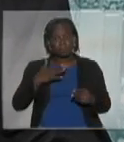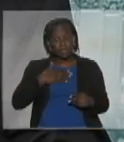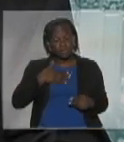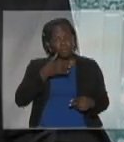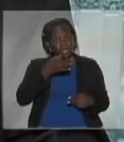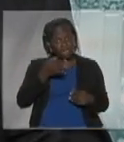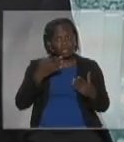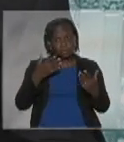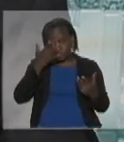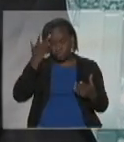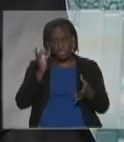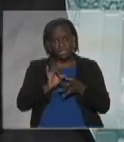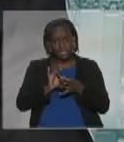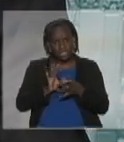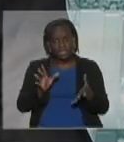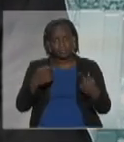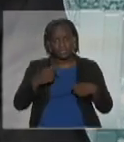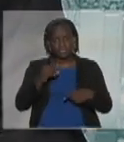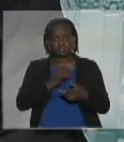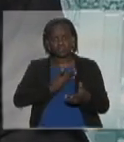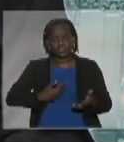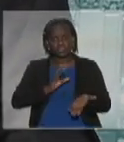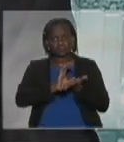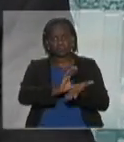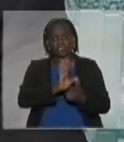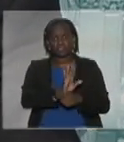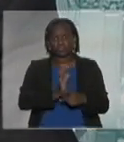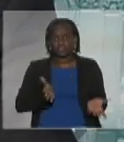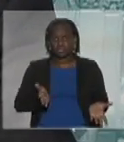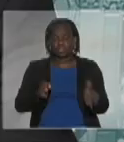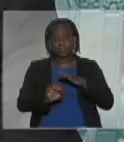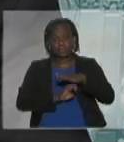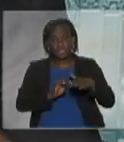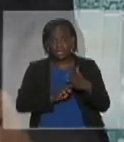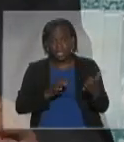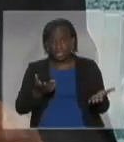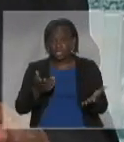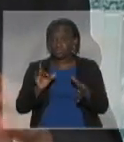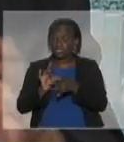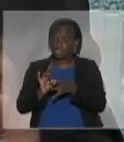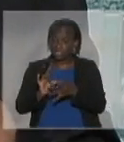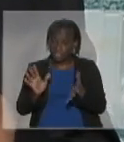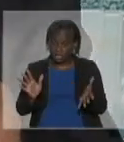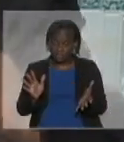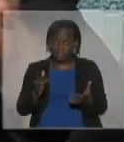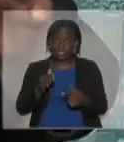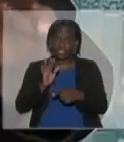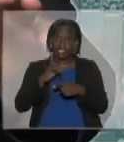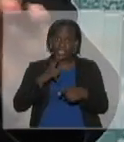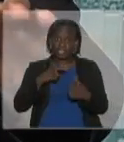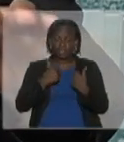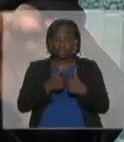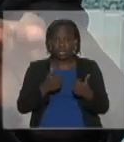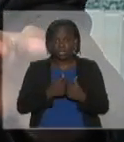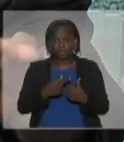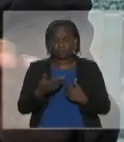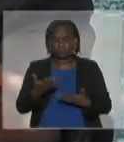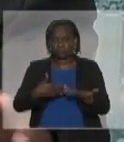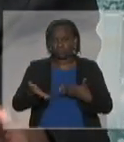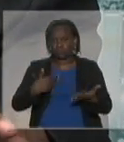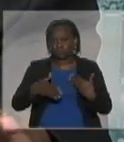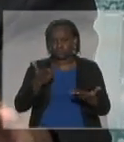na minha concepção, terá que ser subsidiado. Ou o empresário recebe uma concessão e tem uma linha